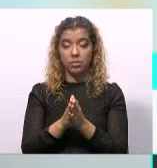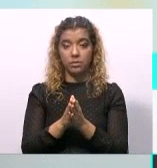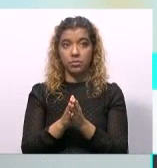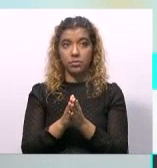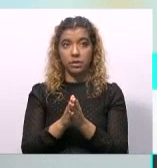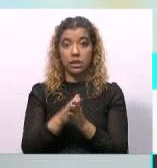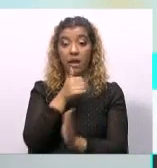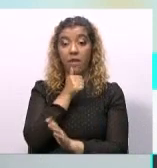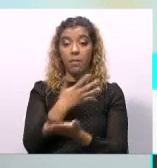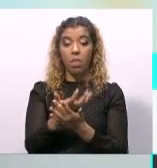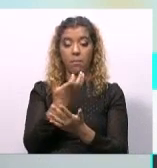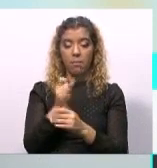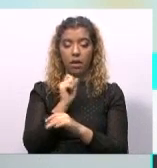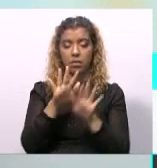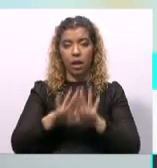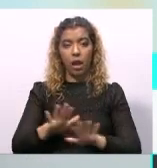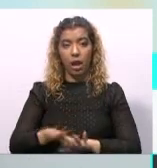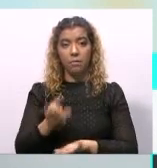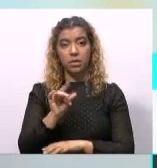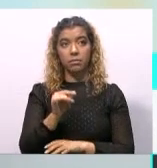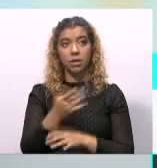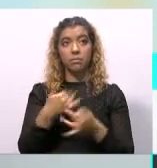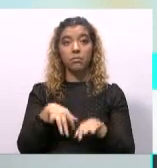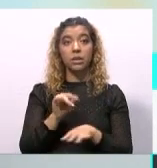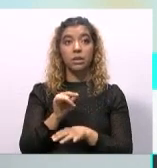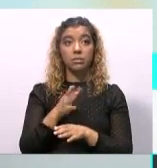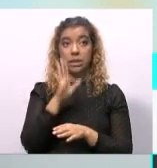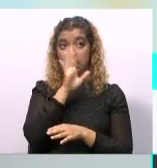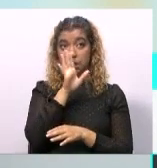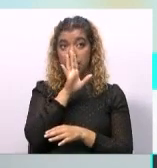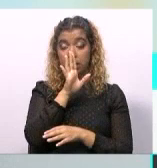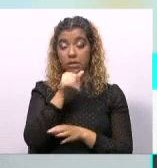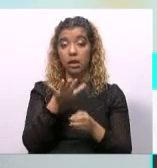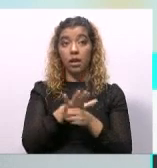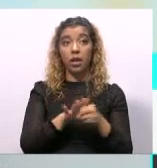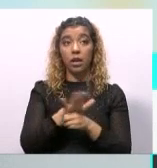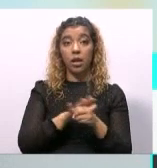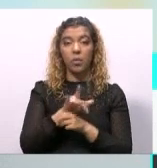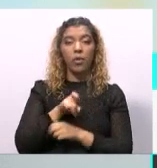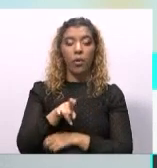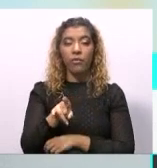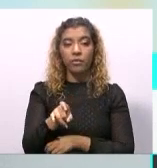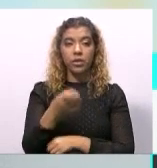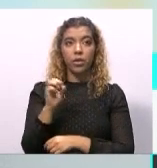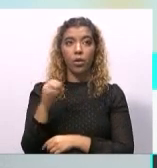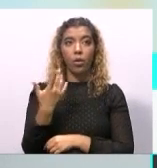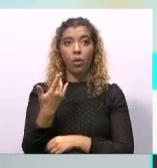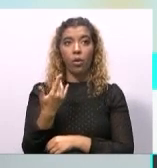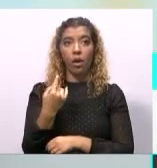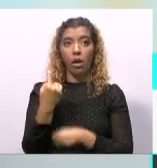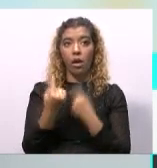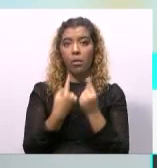esta vermelhidão que pode surgir, e para além disso também vai ajudar, se for uma questão bacteriana ou uma situação com